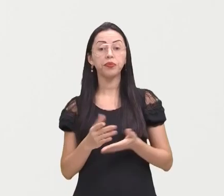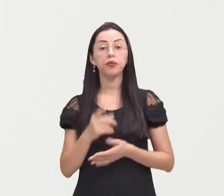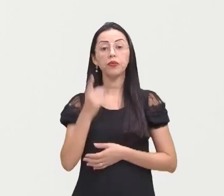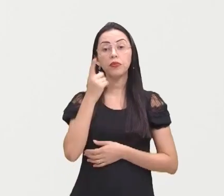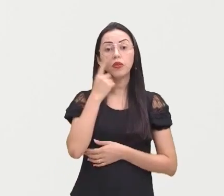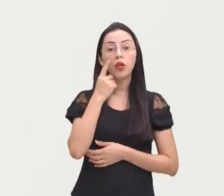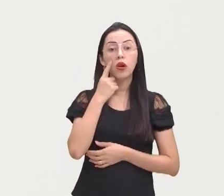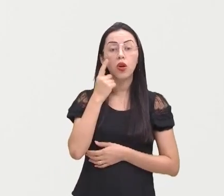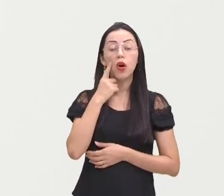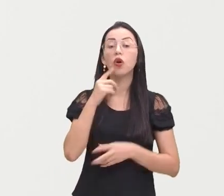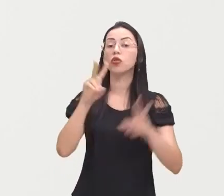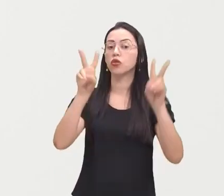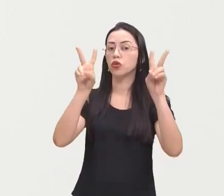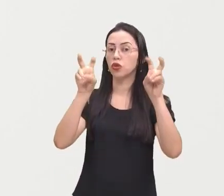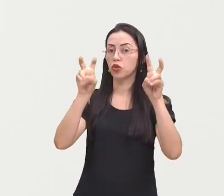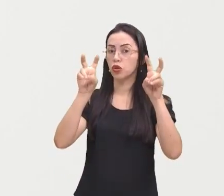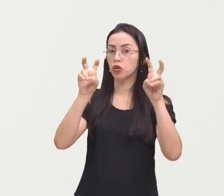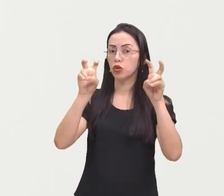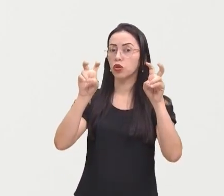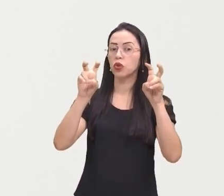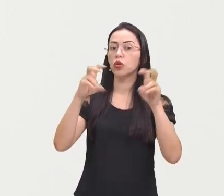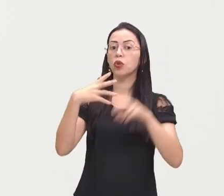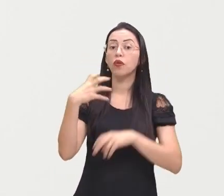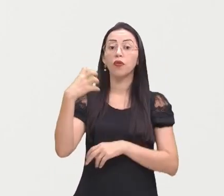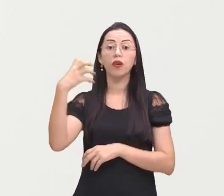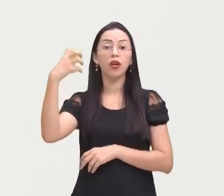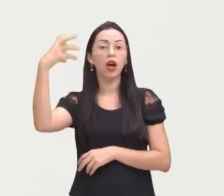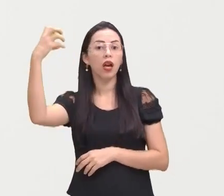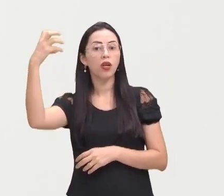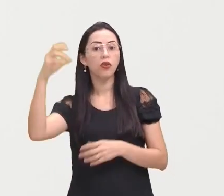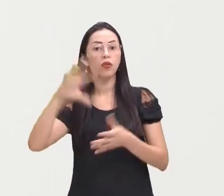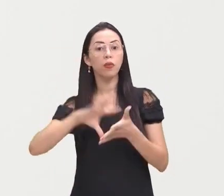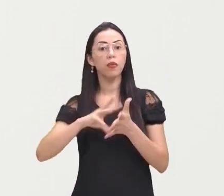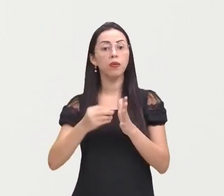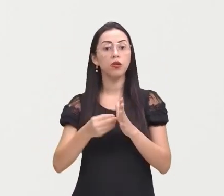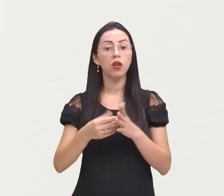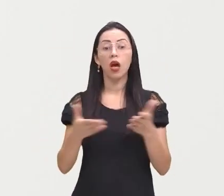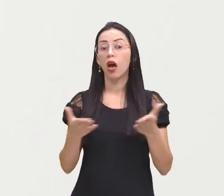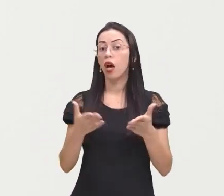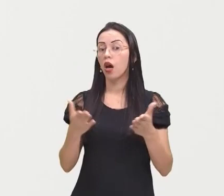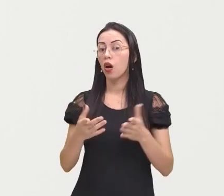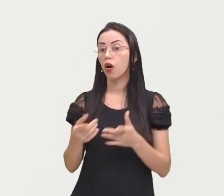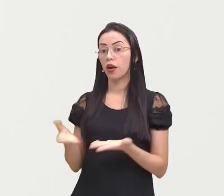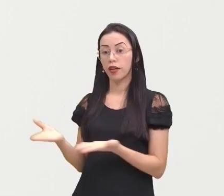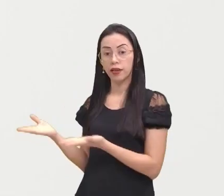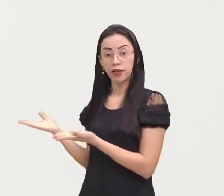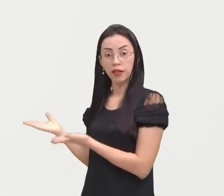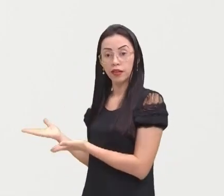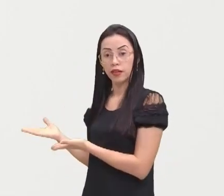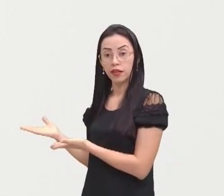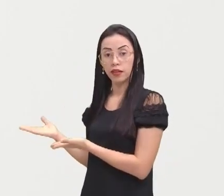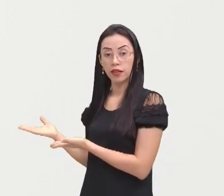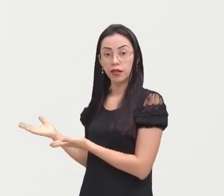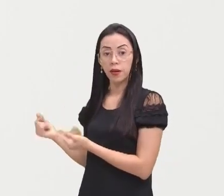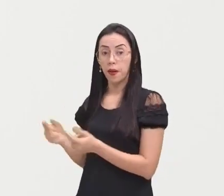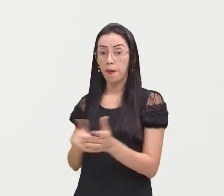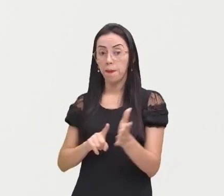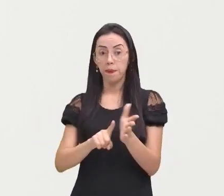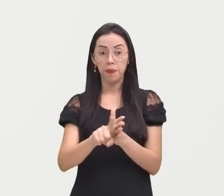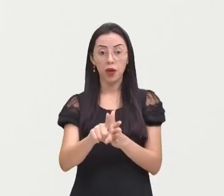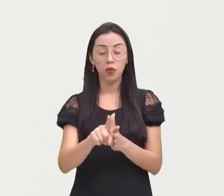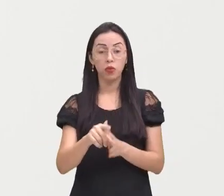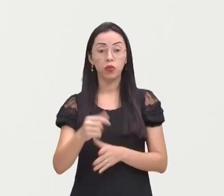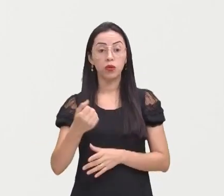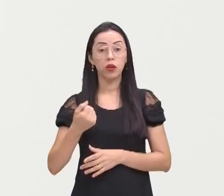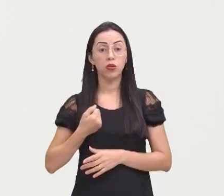Amazônia, que é o título. Vamos aqui à nossa questão para nós investigarmos no nosso texto. Qual o mês e